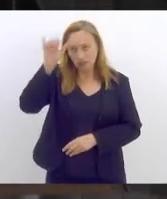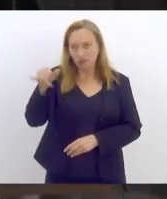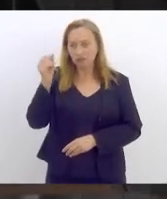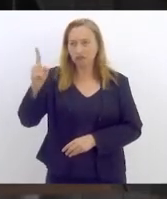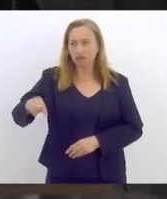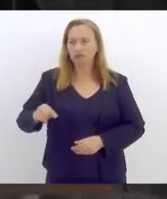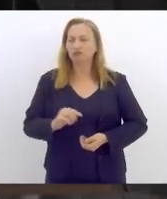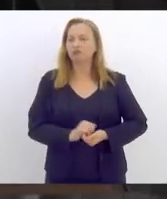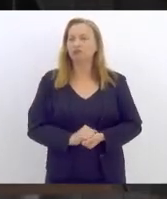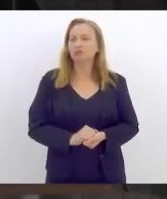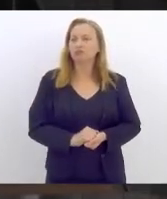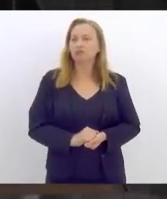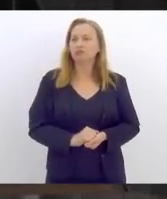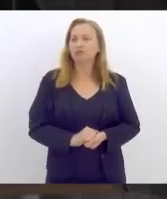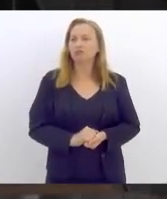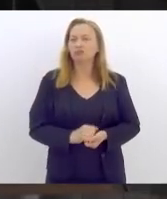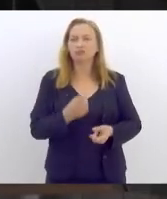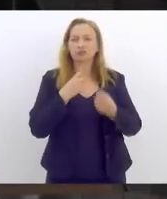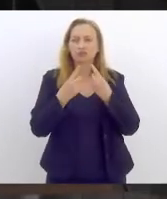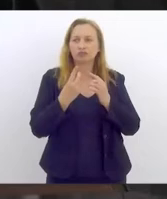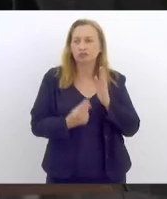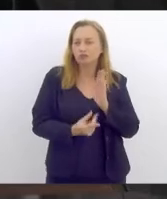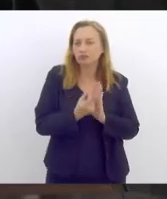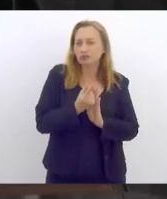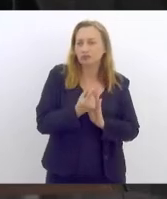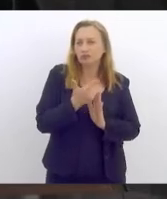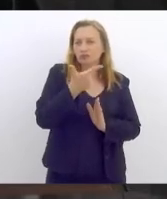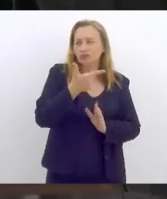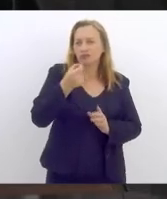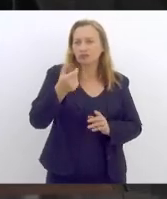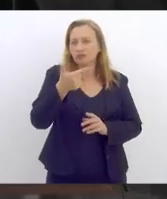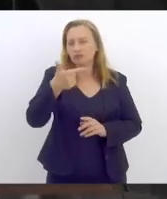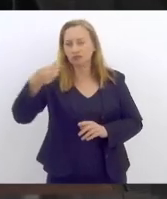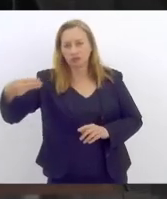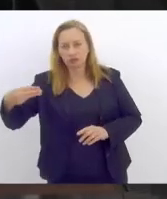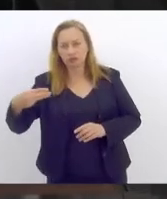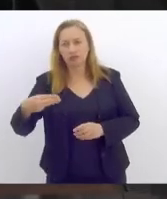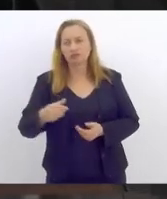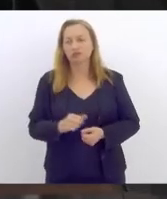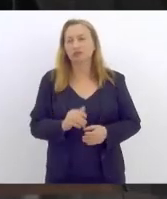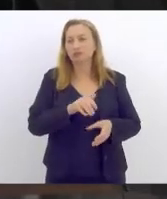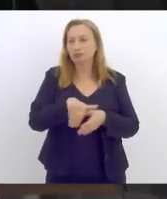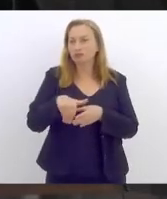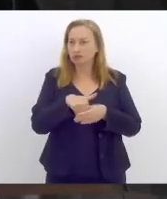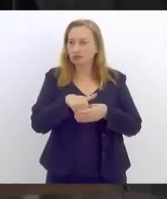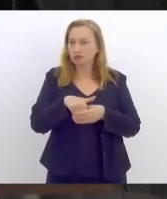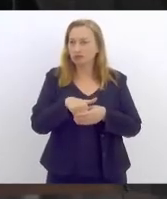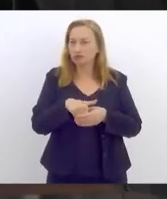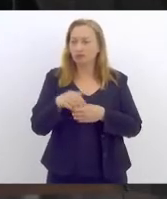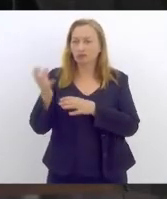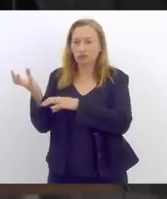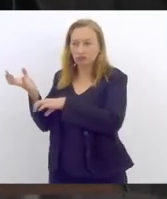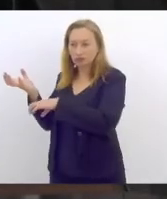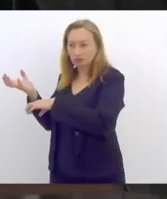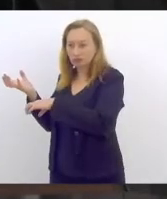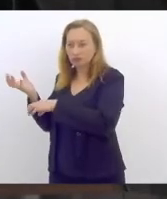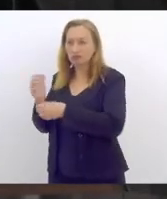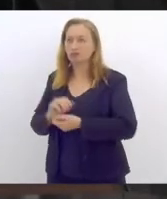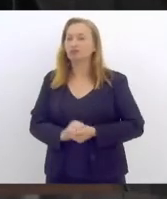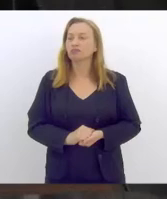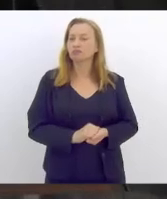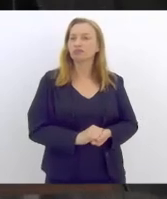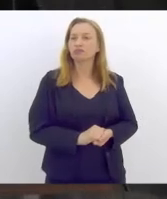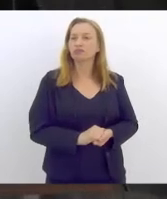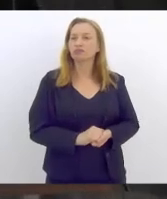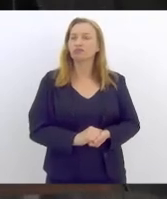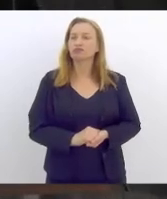Desenrola no debate sobre o orçamento de 2023 que vai ser votado no Congresso Nacional na pela